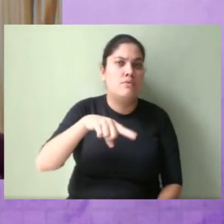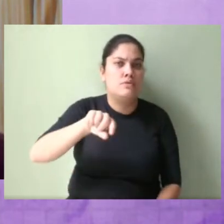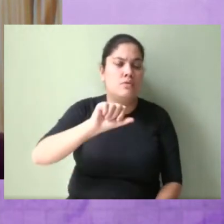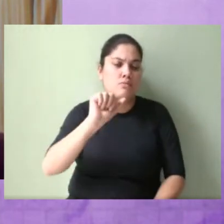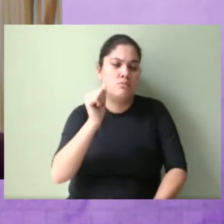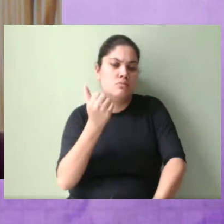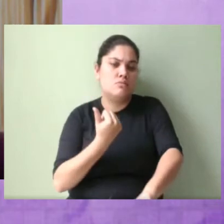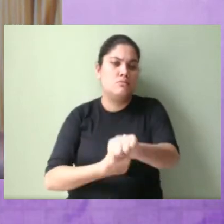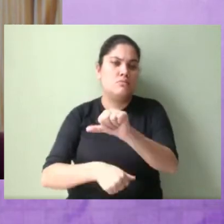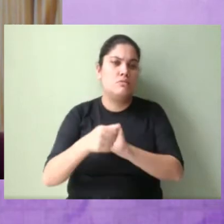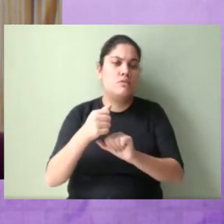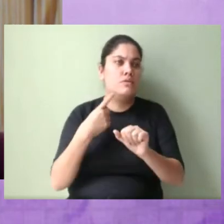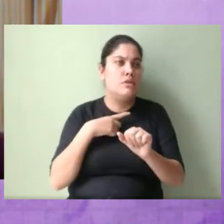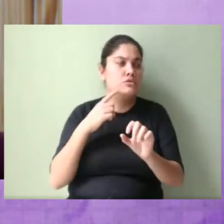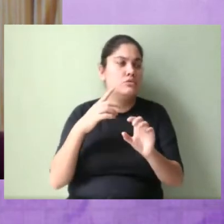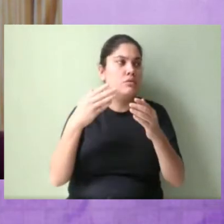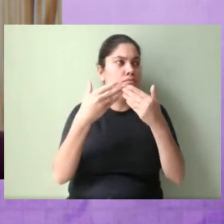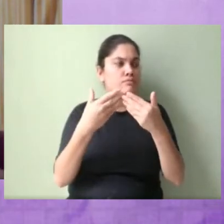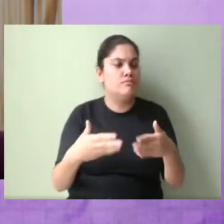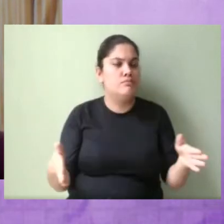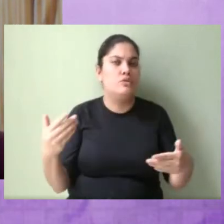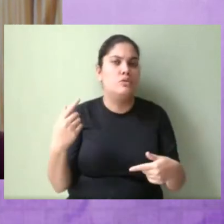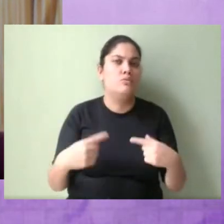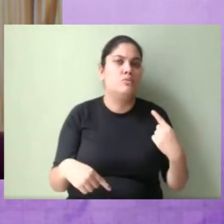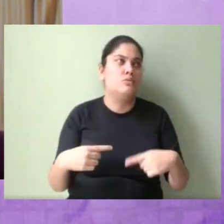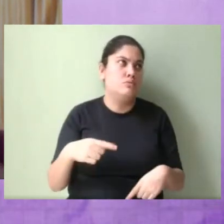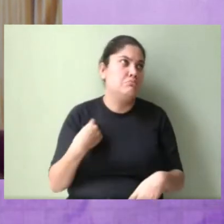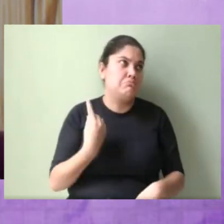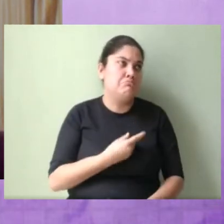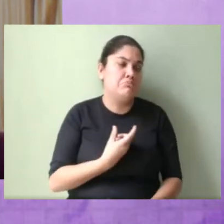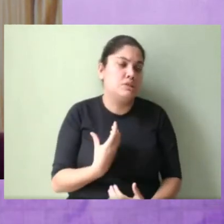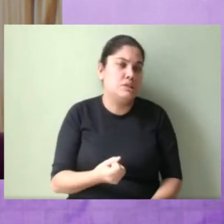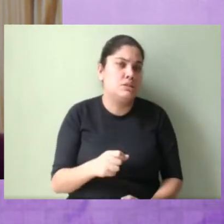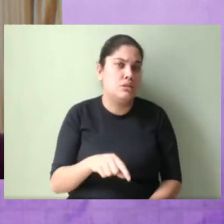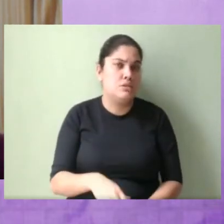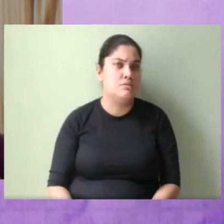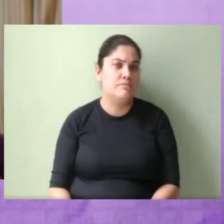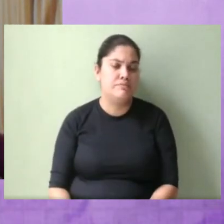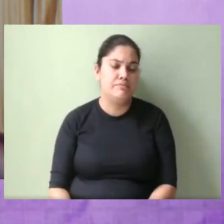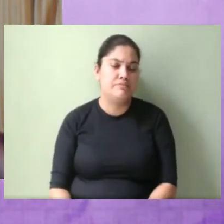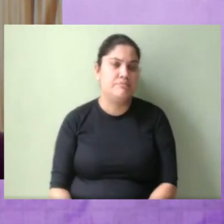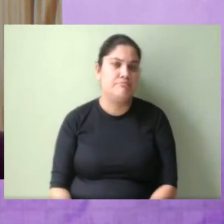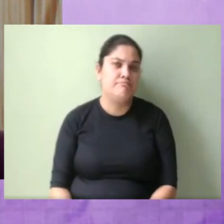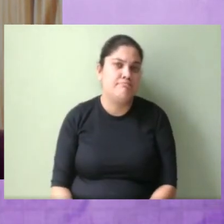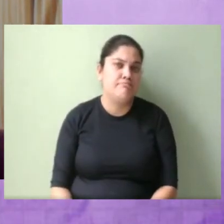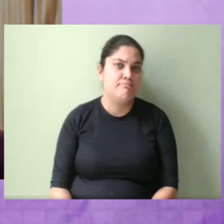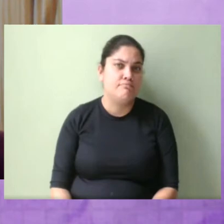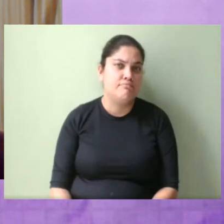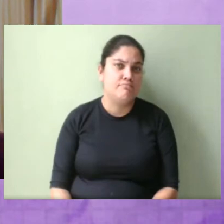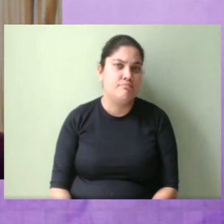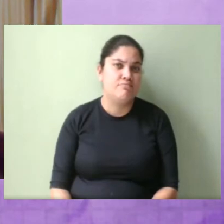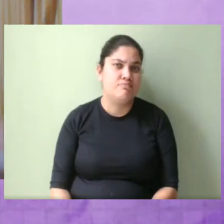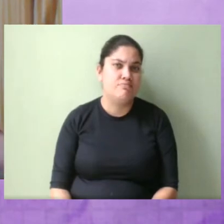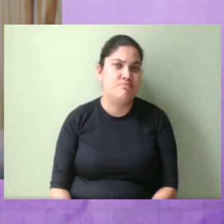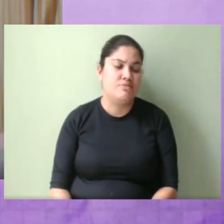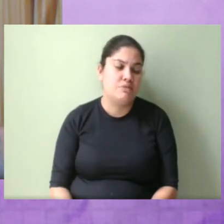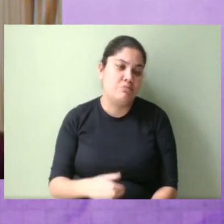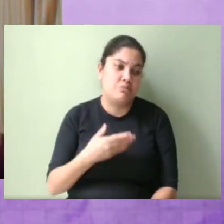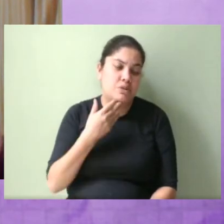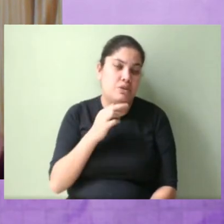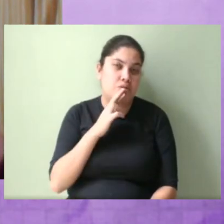assediada, eu já reclamei e eu já ouvi que eu consenti. E eu consenti. Mas